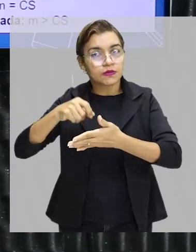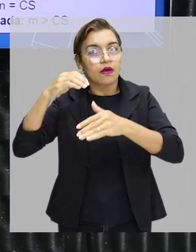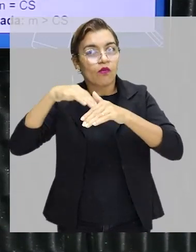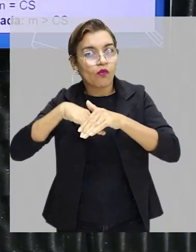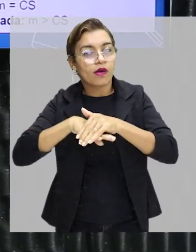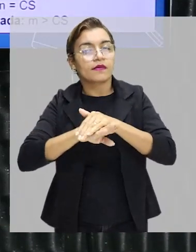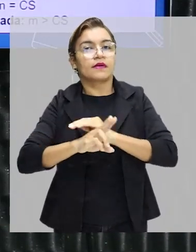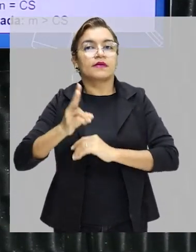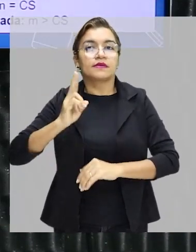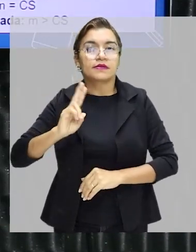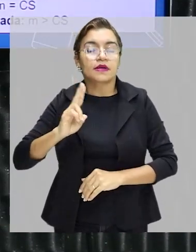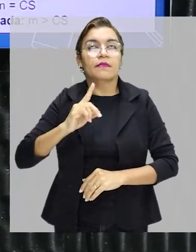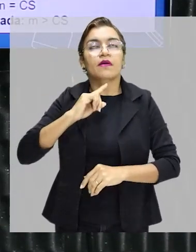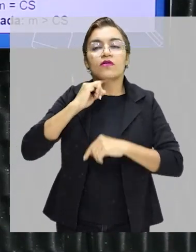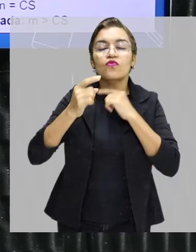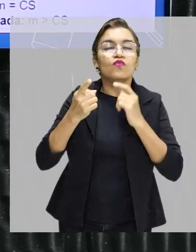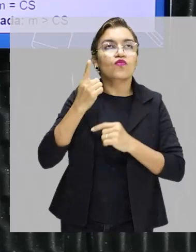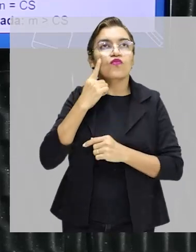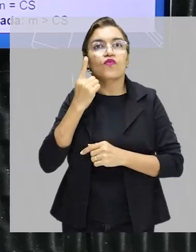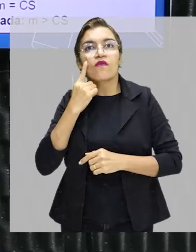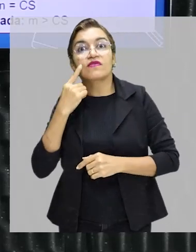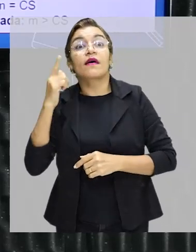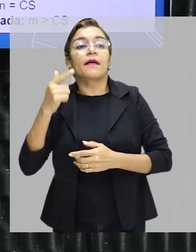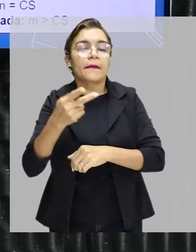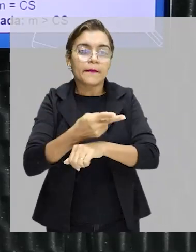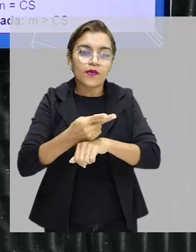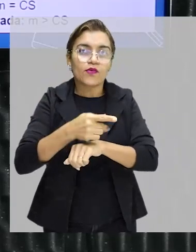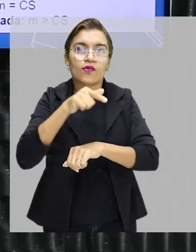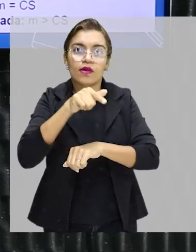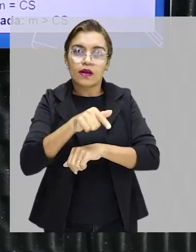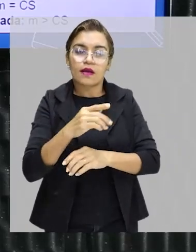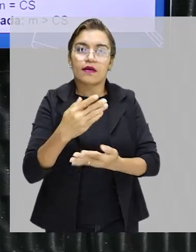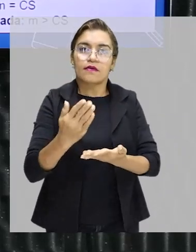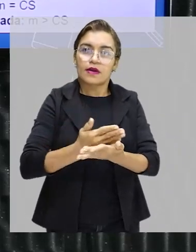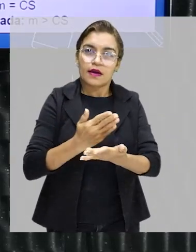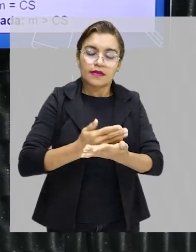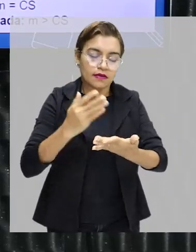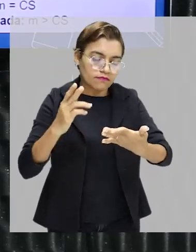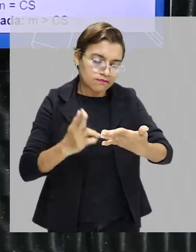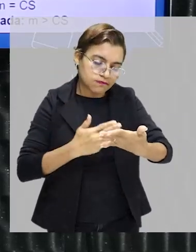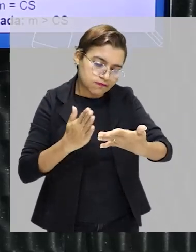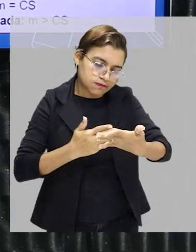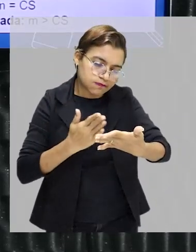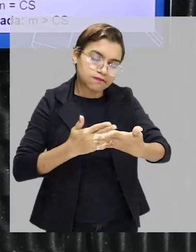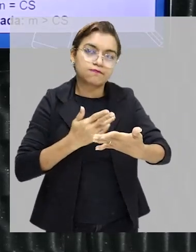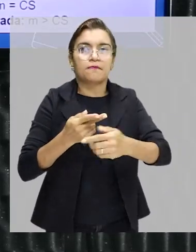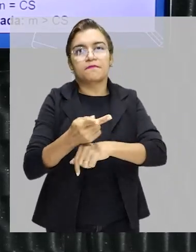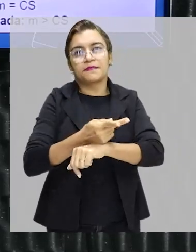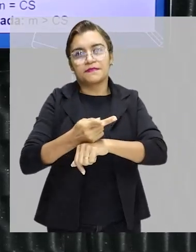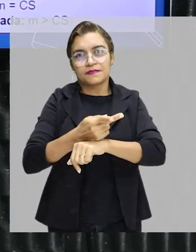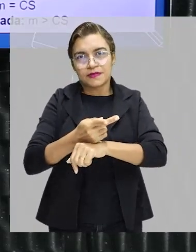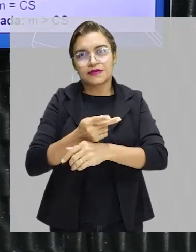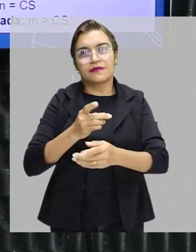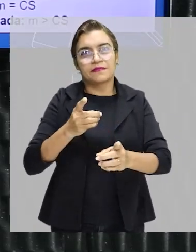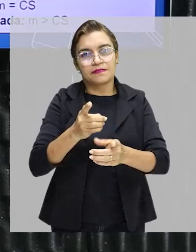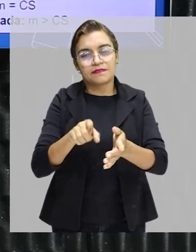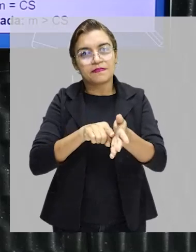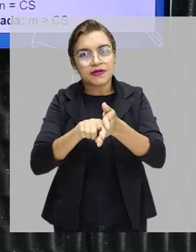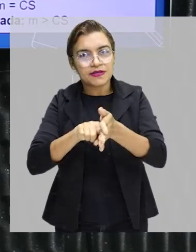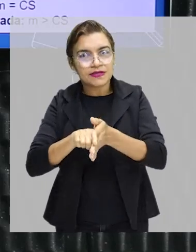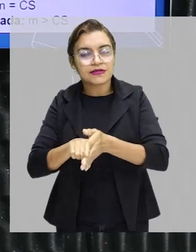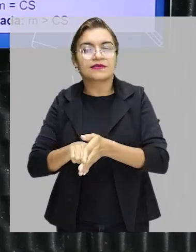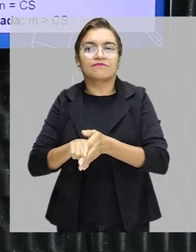E sempre que tiver, for preciso você estudar sobre as soluções, você pode, certo,